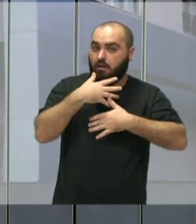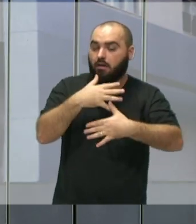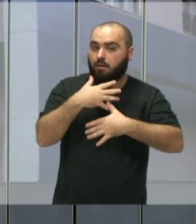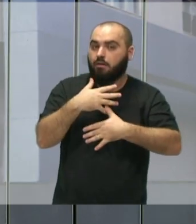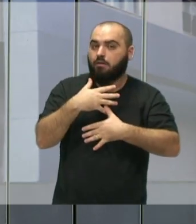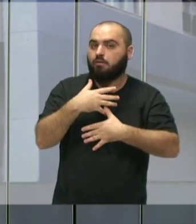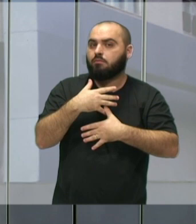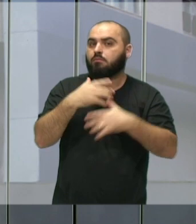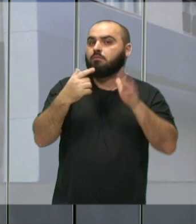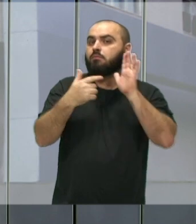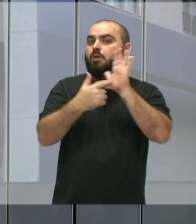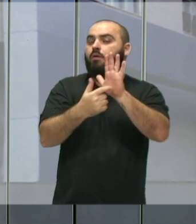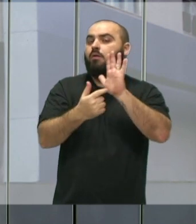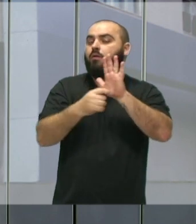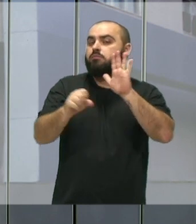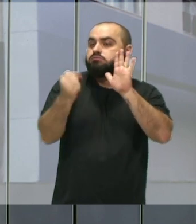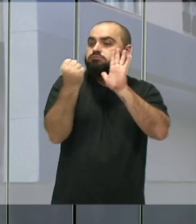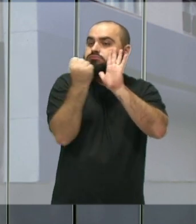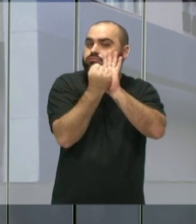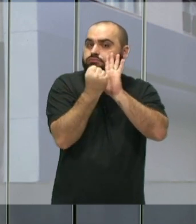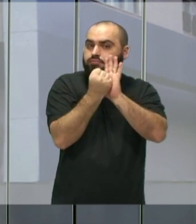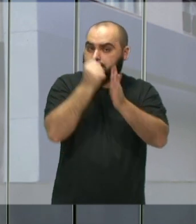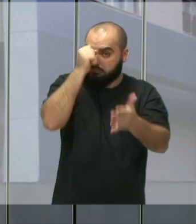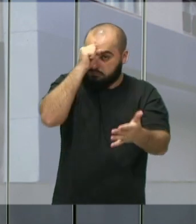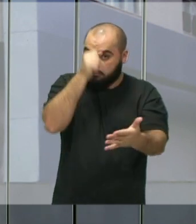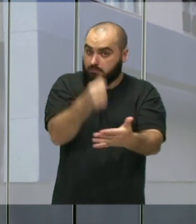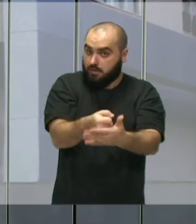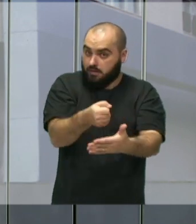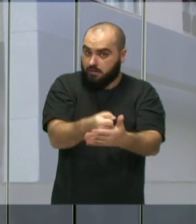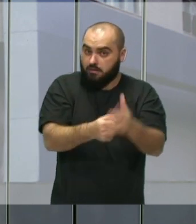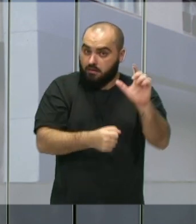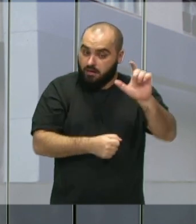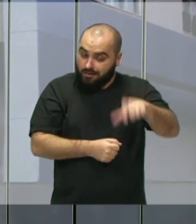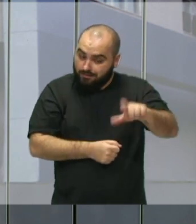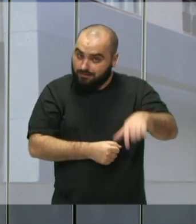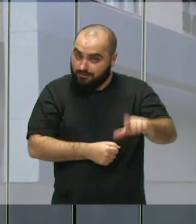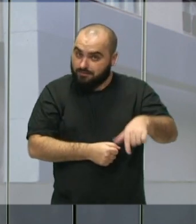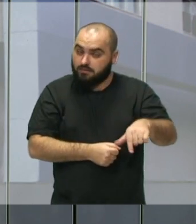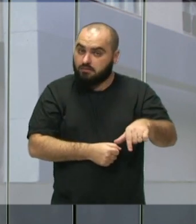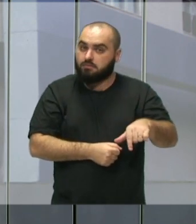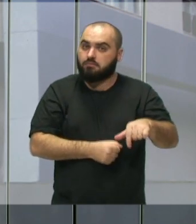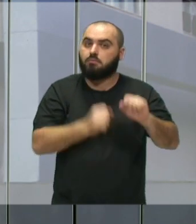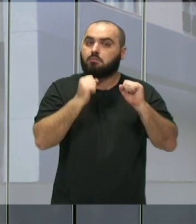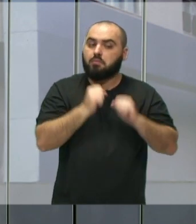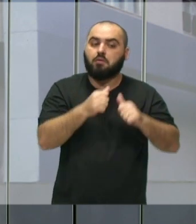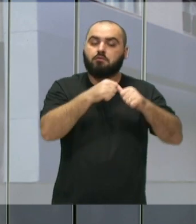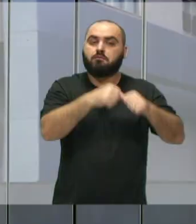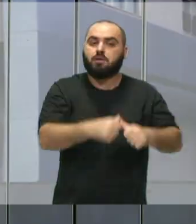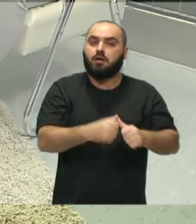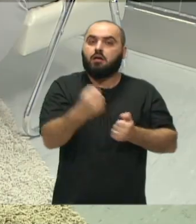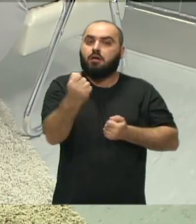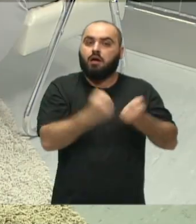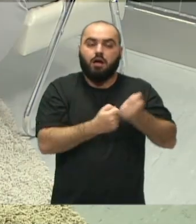para que o símbolo seja algo obrigatório, tanto na carteirinha, que pode ficar lá dentro do carro, no visor,